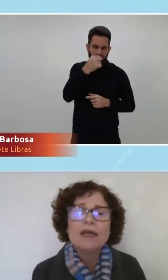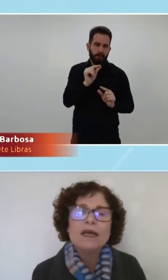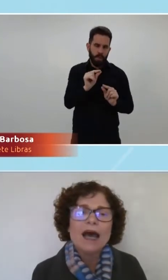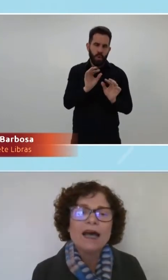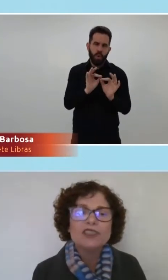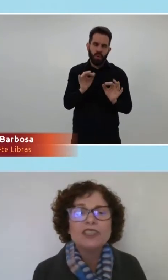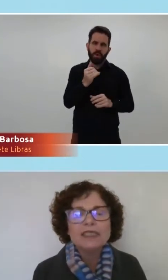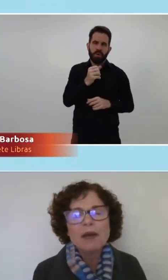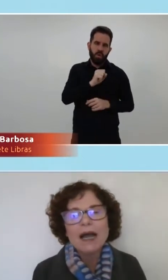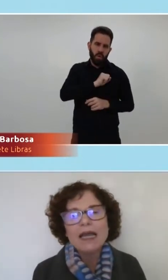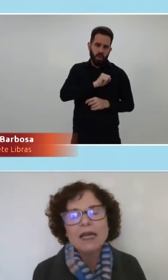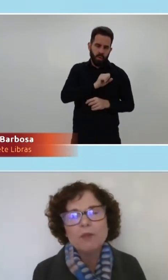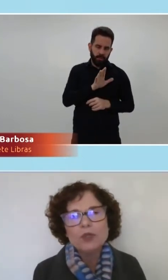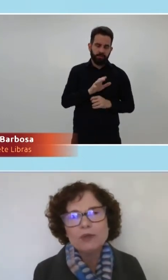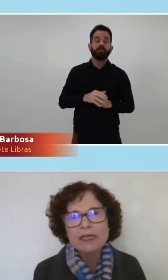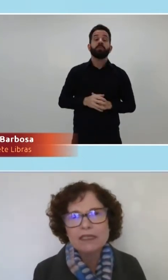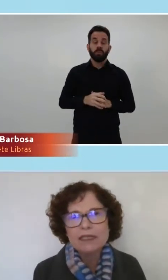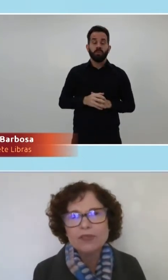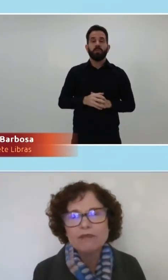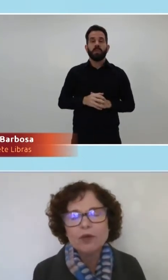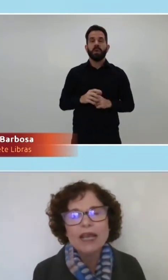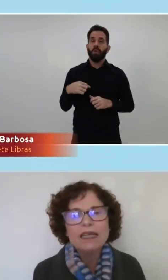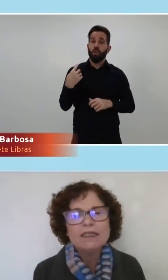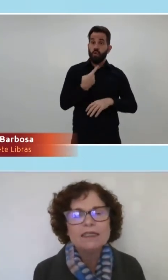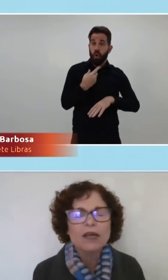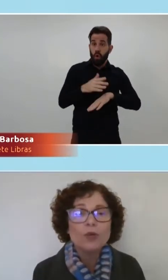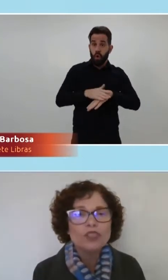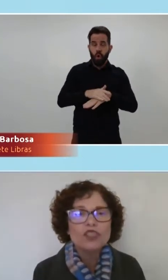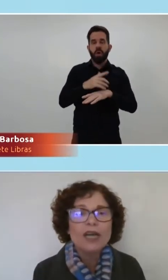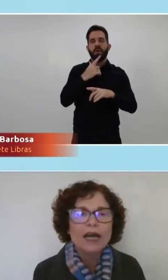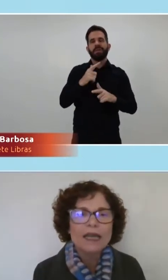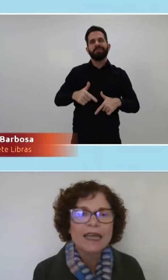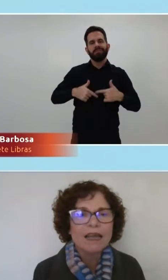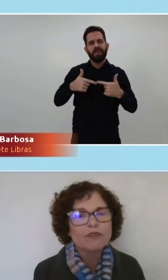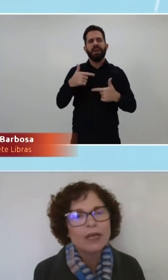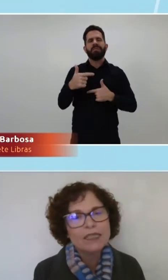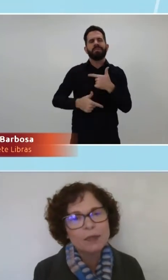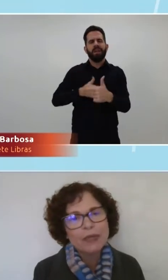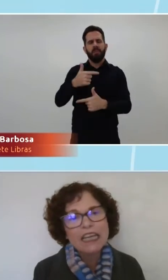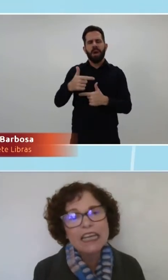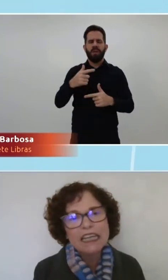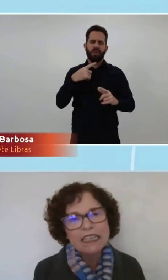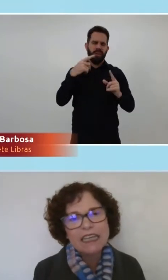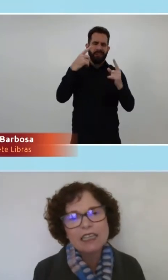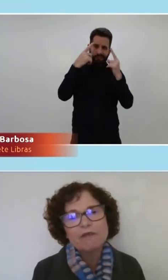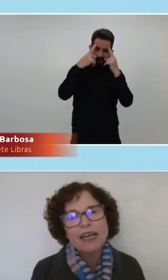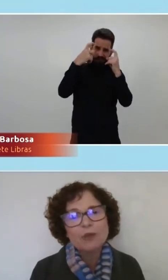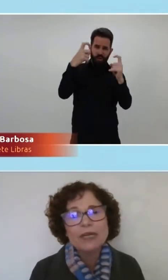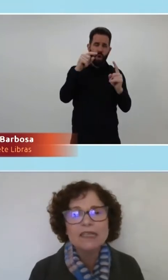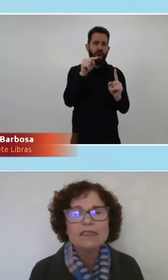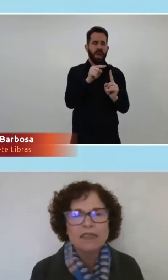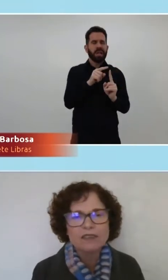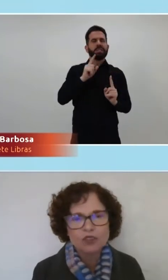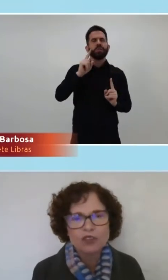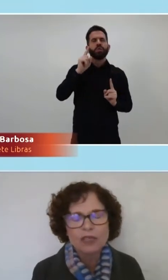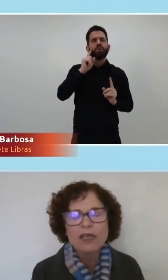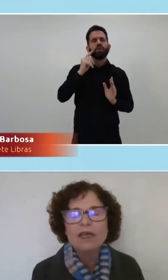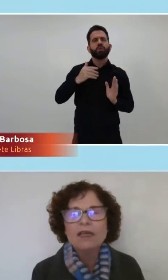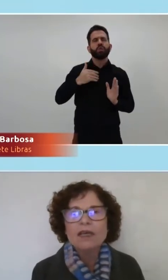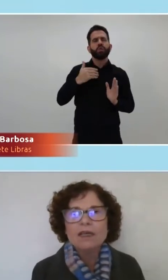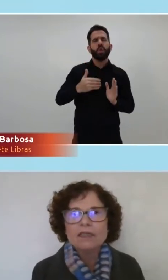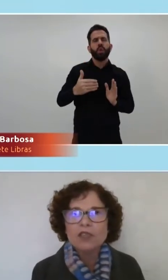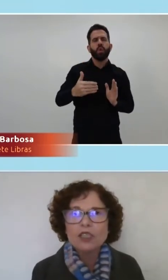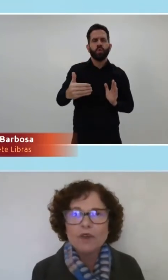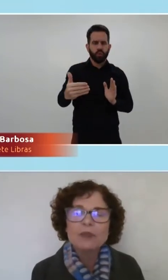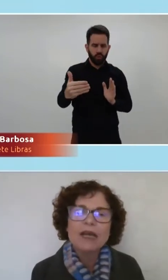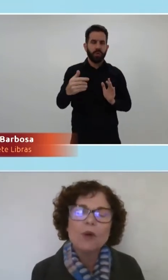Então, a gente trabalha muito a questão da violência cotidiana, aquela violência pequenininha que vai num crescente,